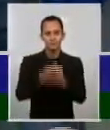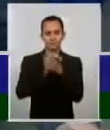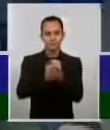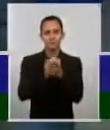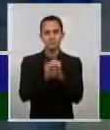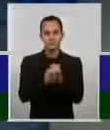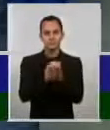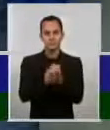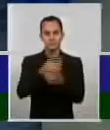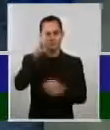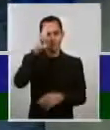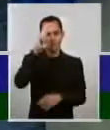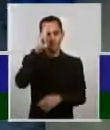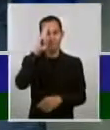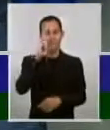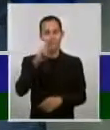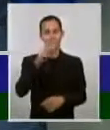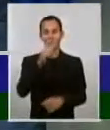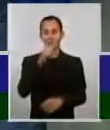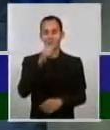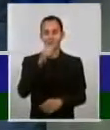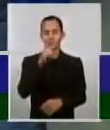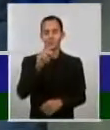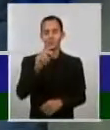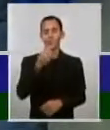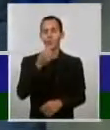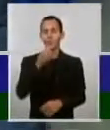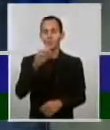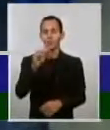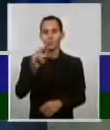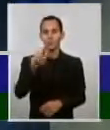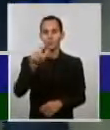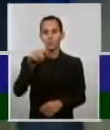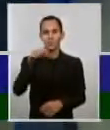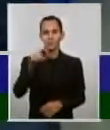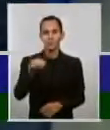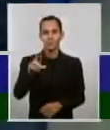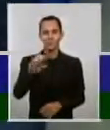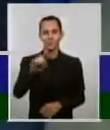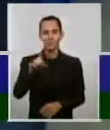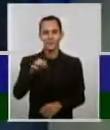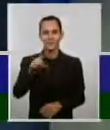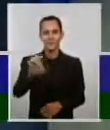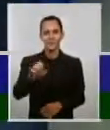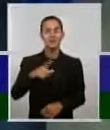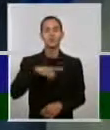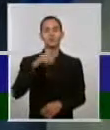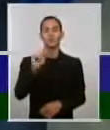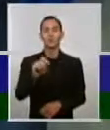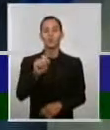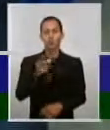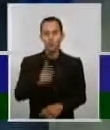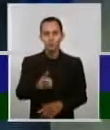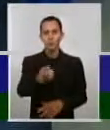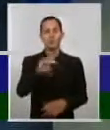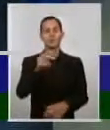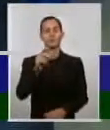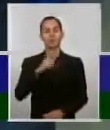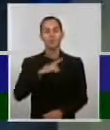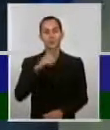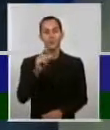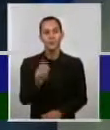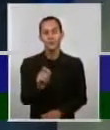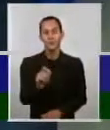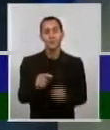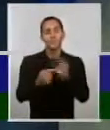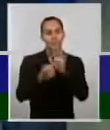cumprimentar o nosso diretor do DEMAI, Orlando Rezende, que está dando continuidade e